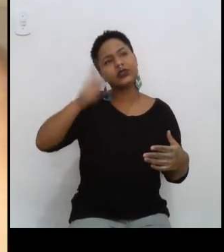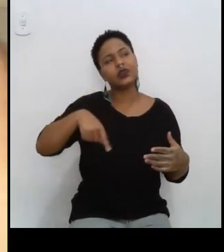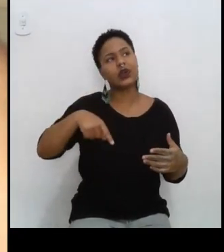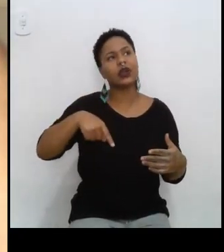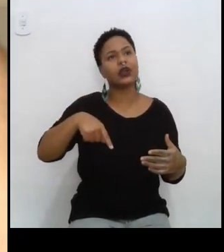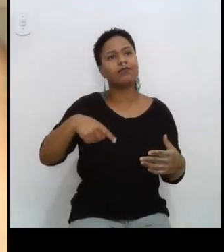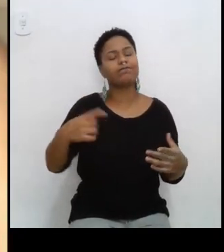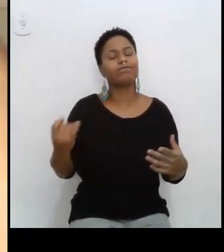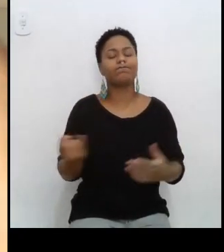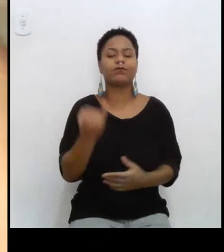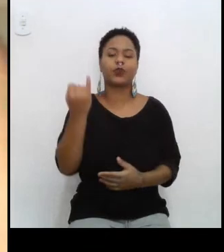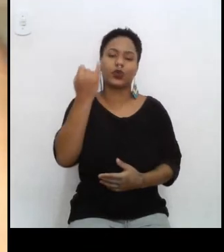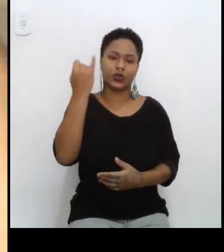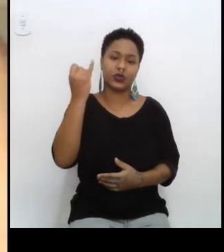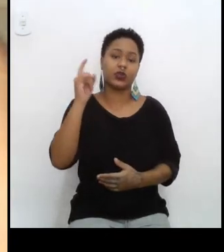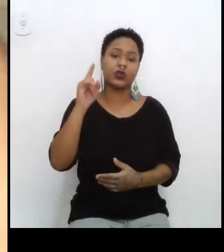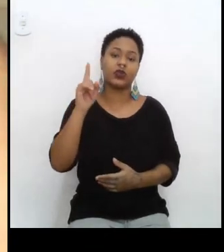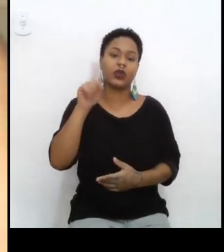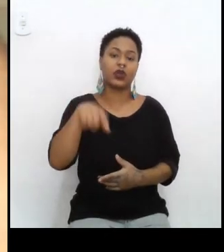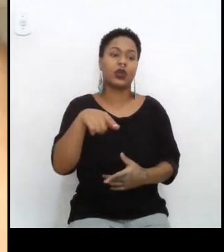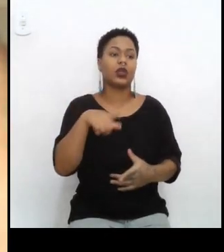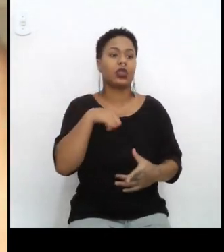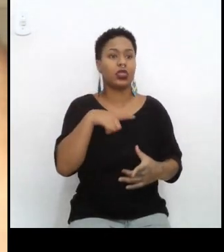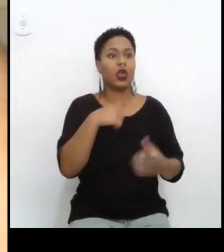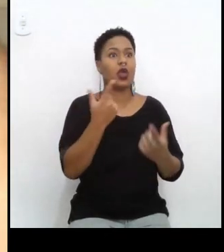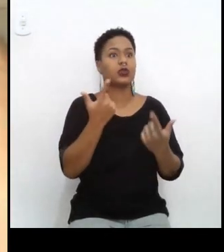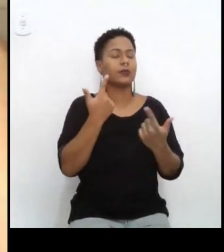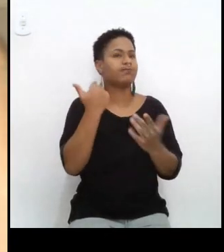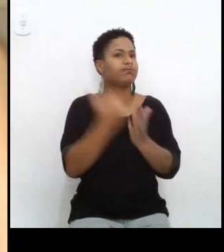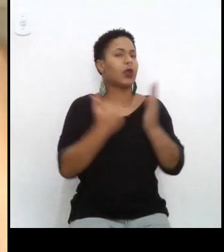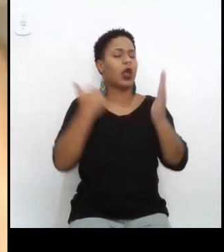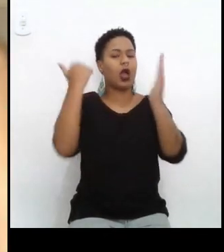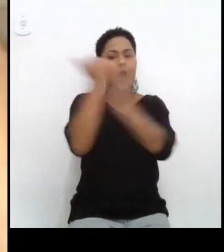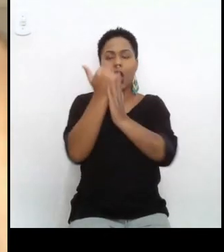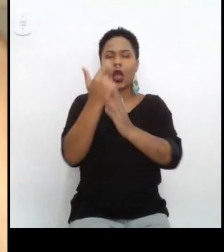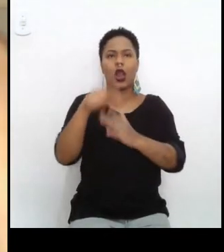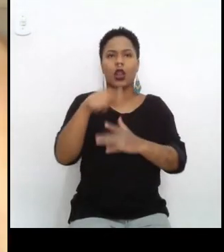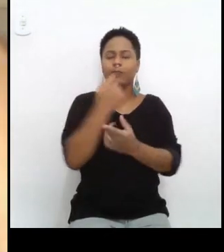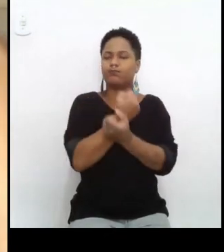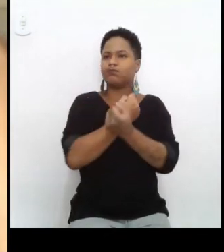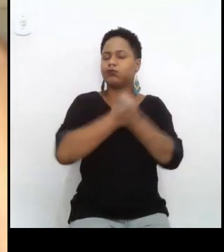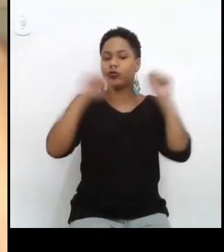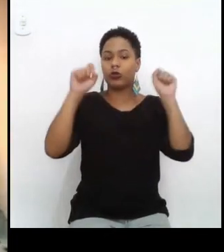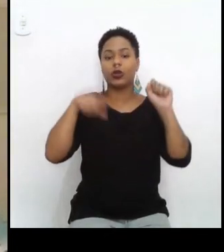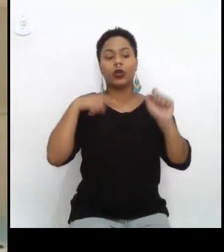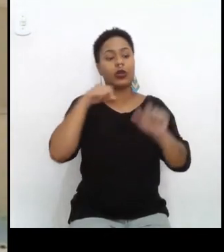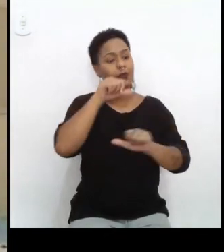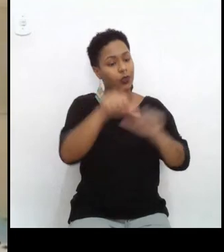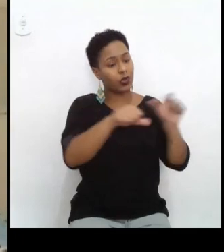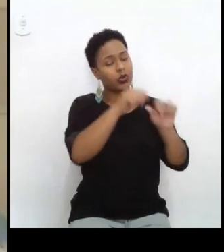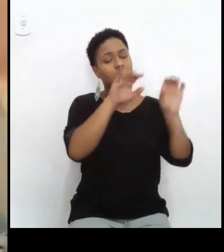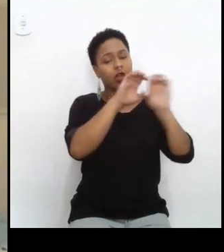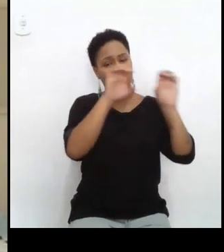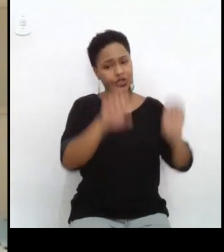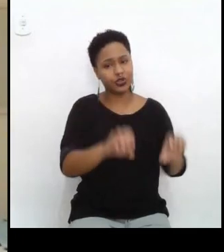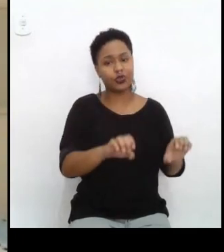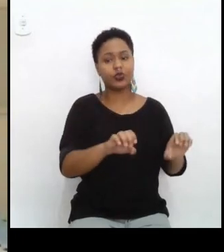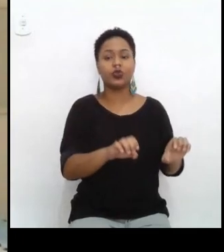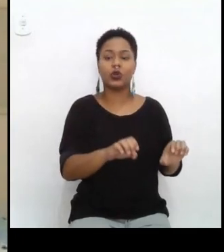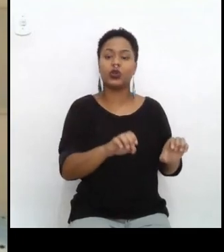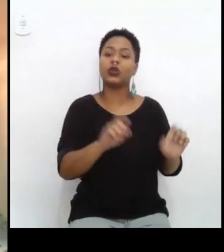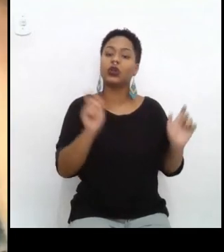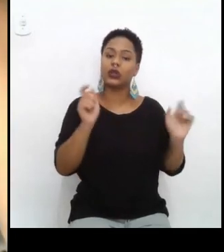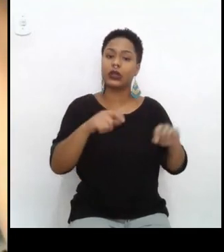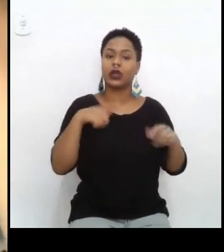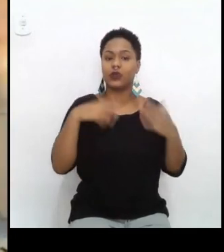precioso assim né a conheça radicalidade também assumir é mudar algumas estruturas que inclusive podem ser até a